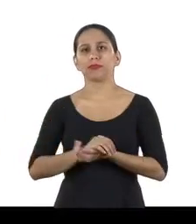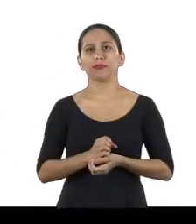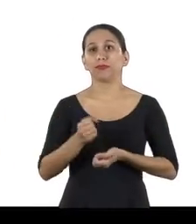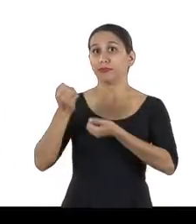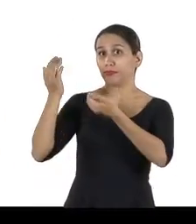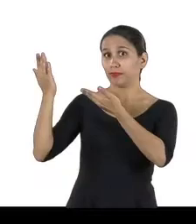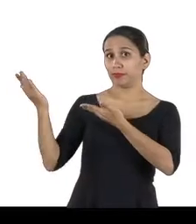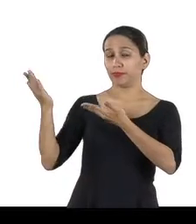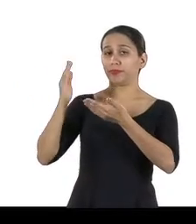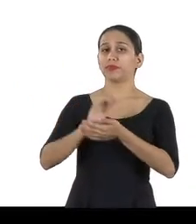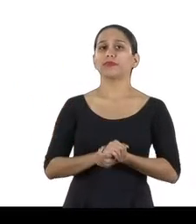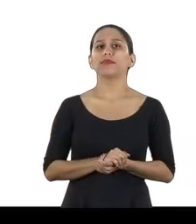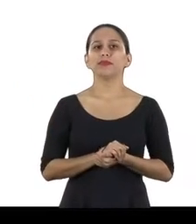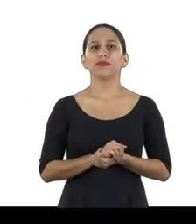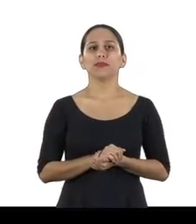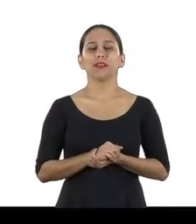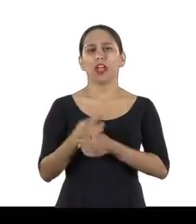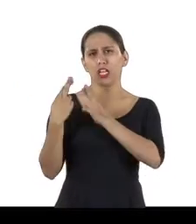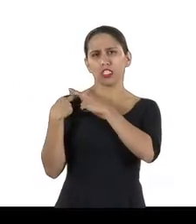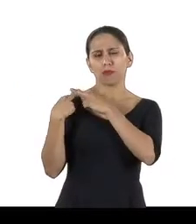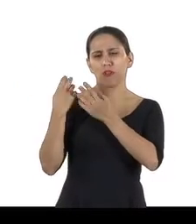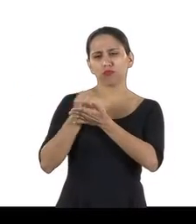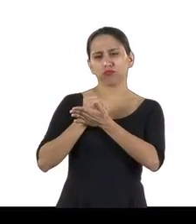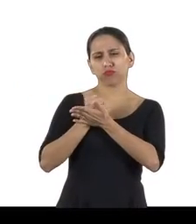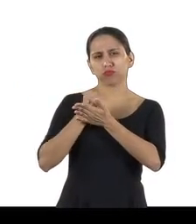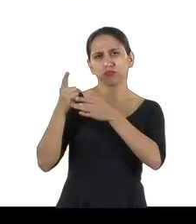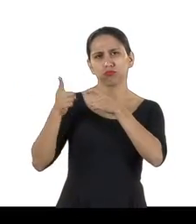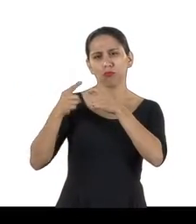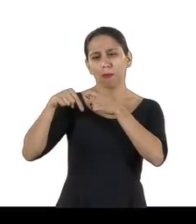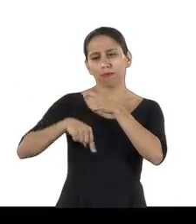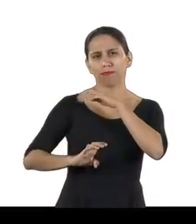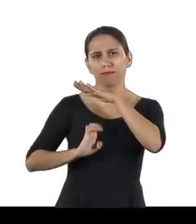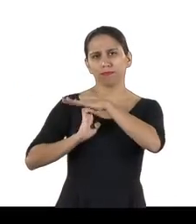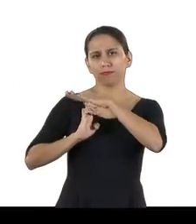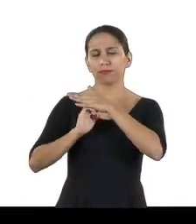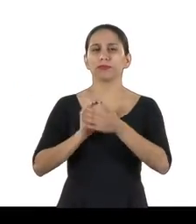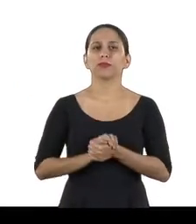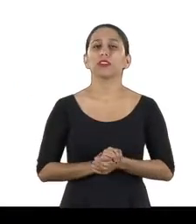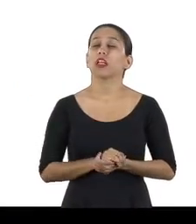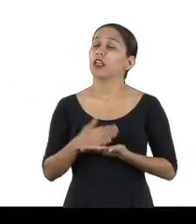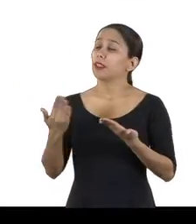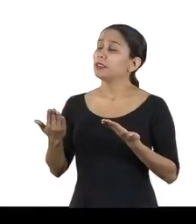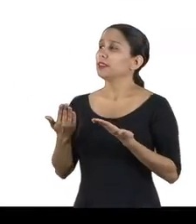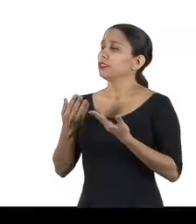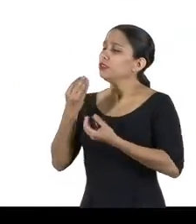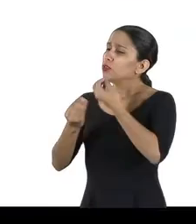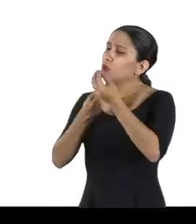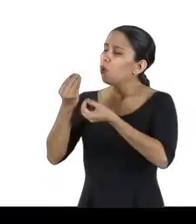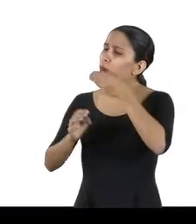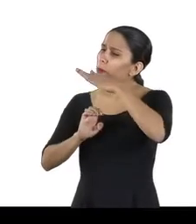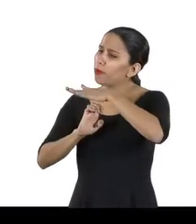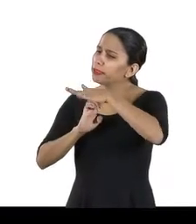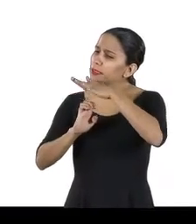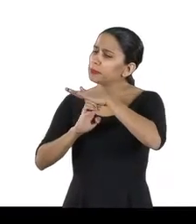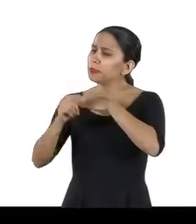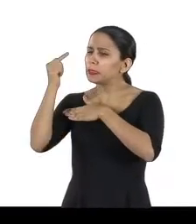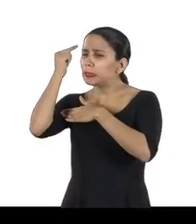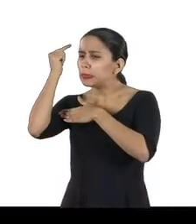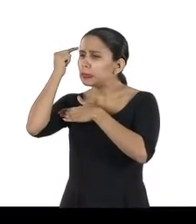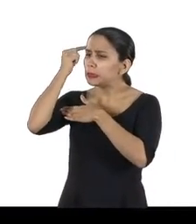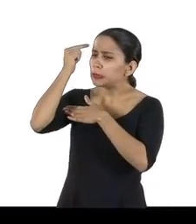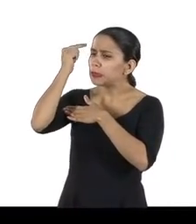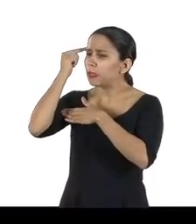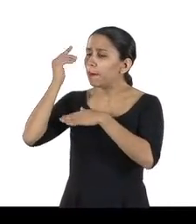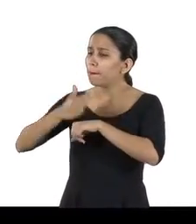coordenadora do programa de controle médico aqui da empresa. Doutora, afinal de contas, como as empresas usam o resultado para